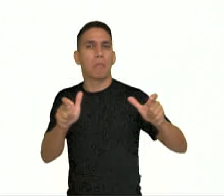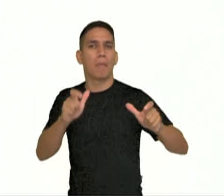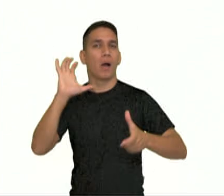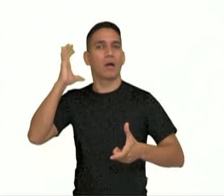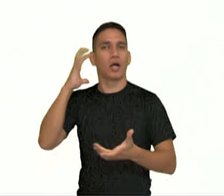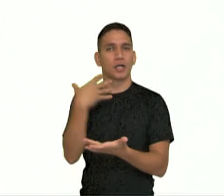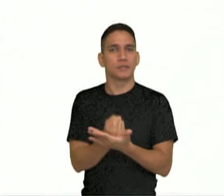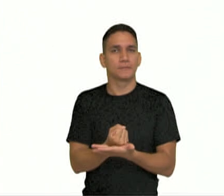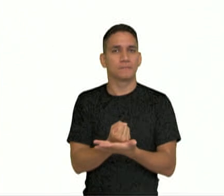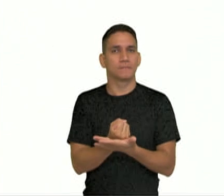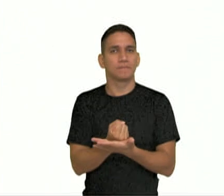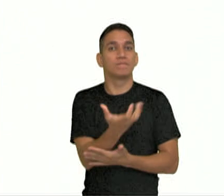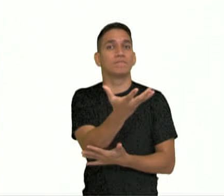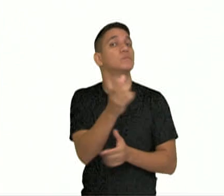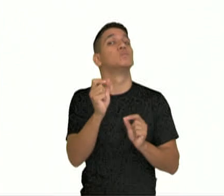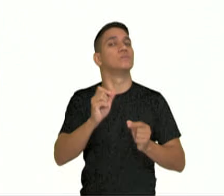podcasts?